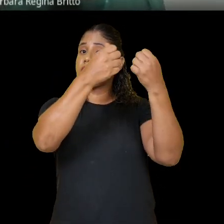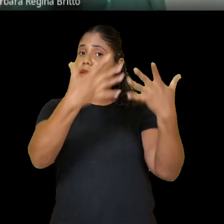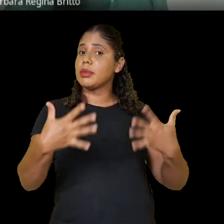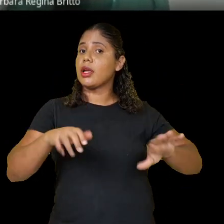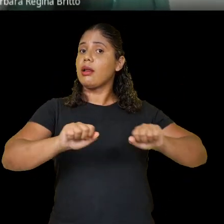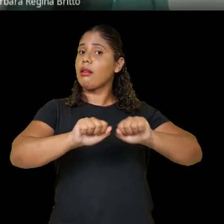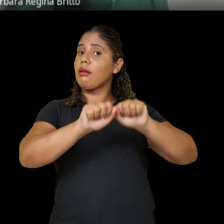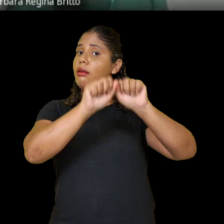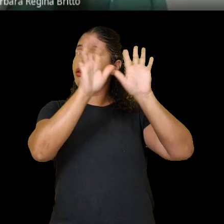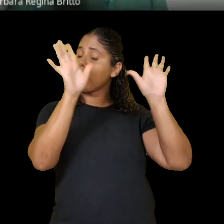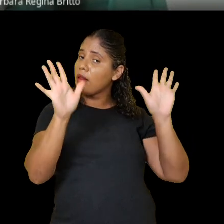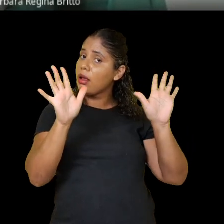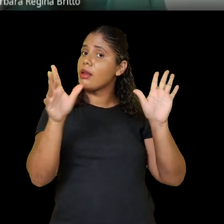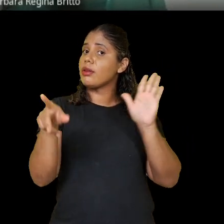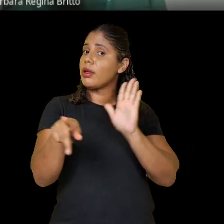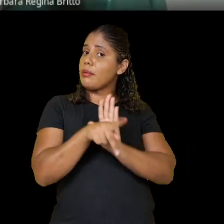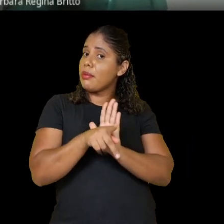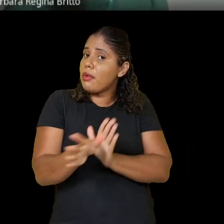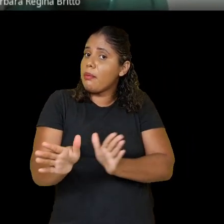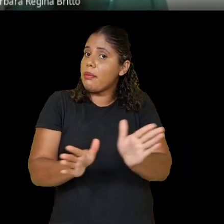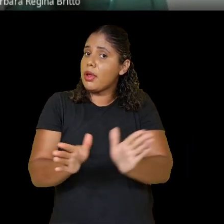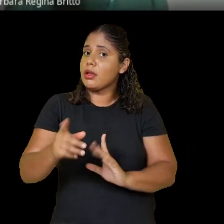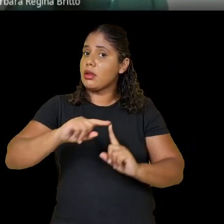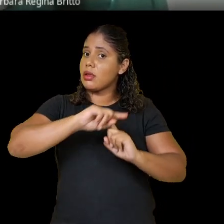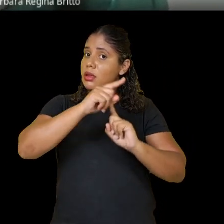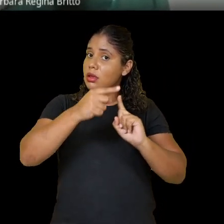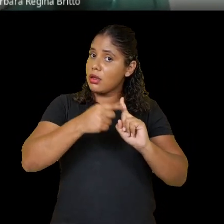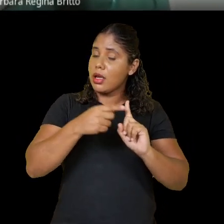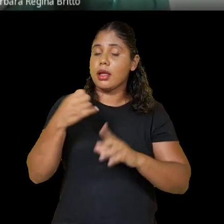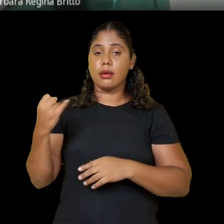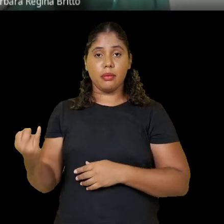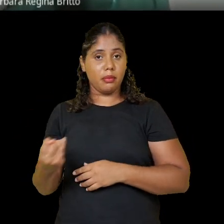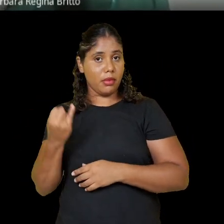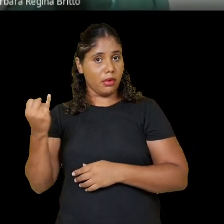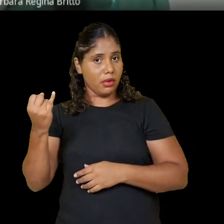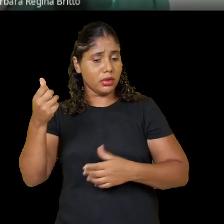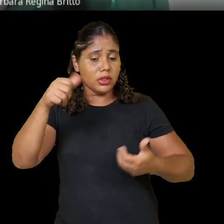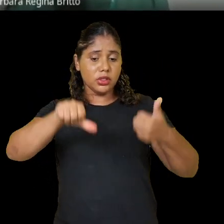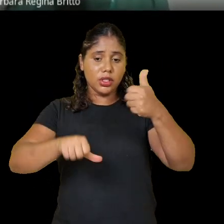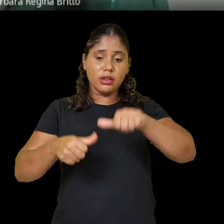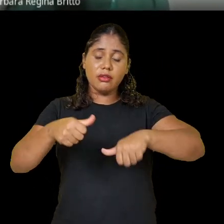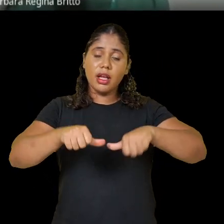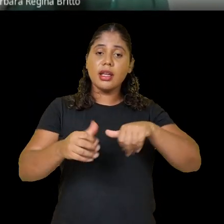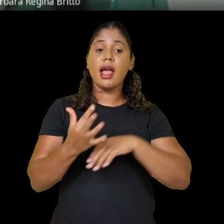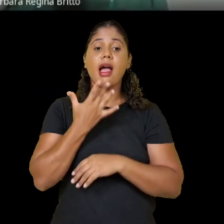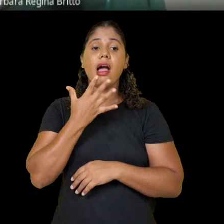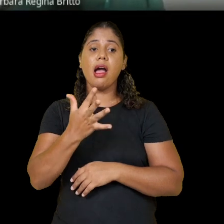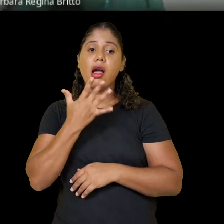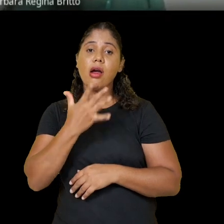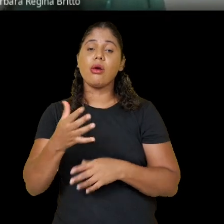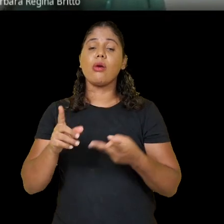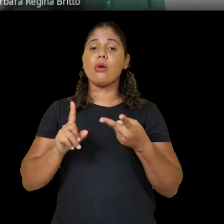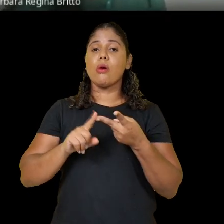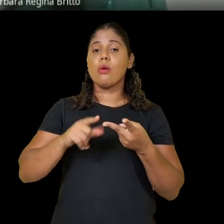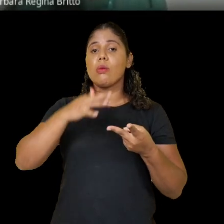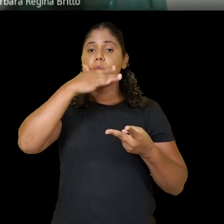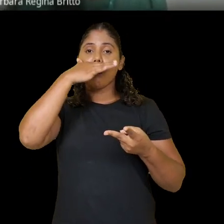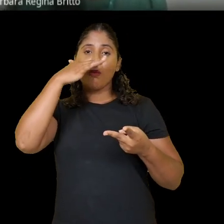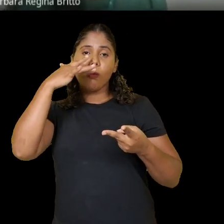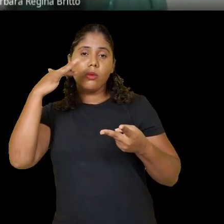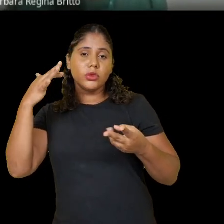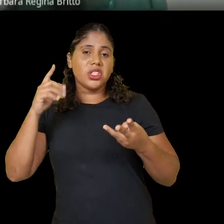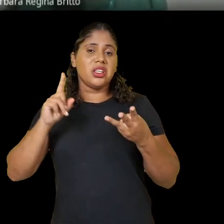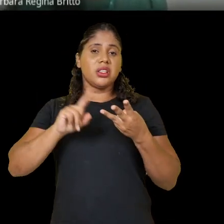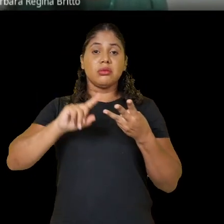do processo de gestar, mas é importante avaliar. Cheiro, cor, presença de prurido